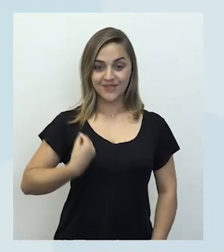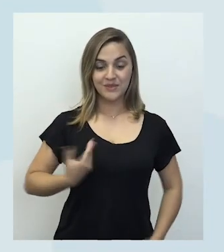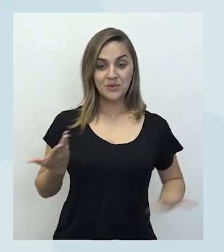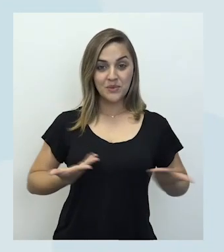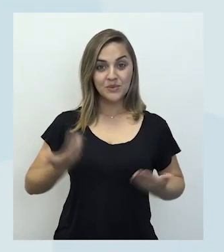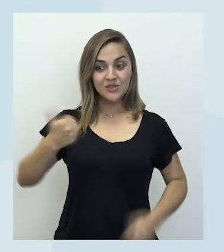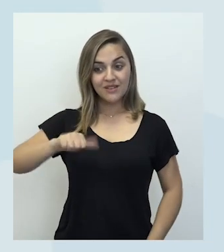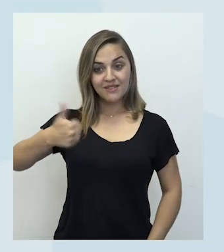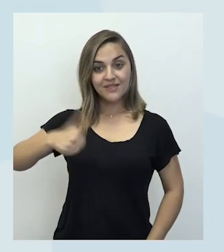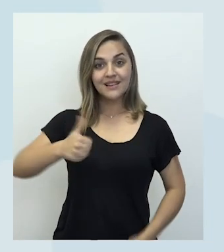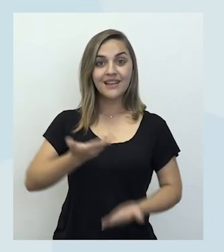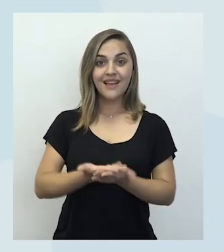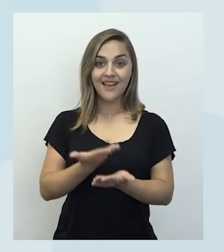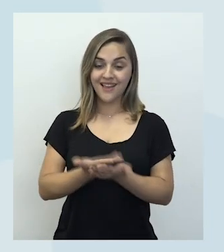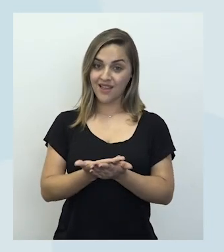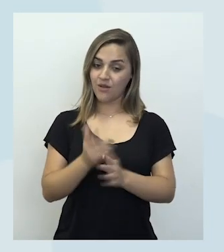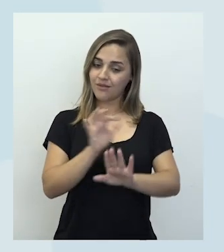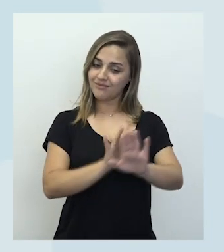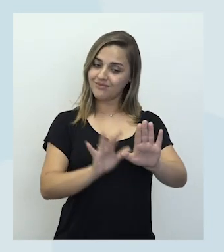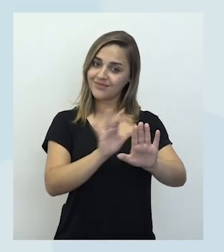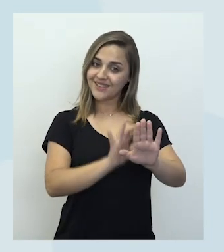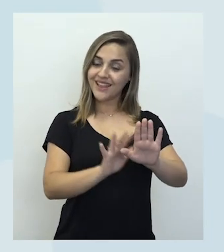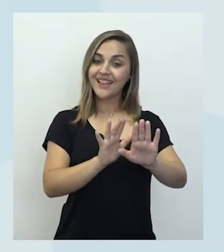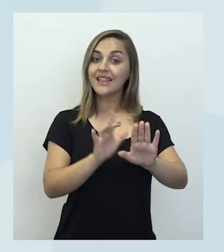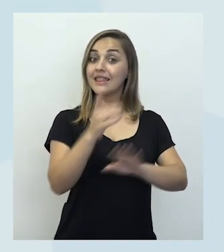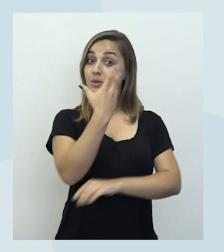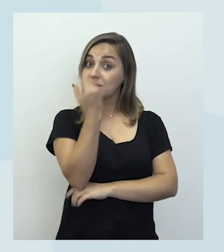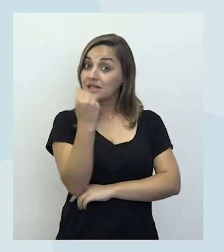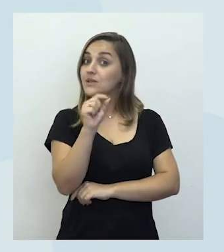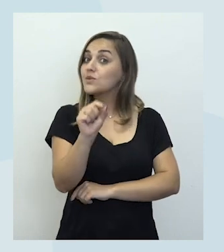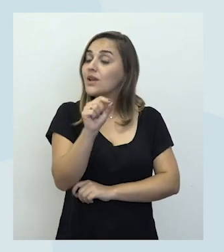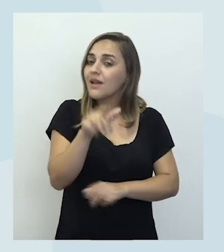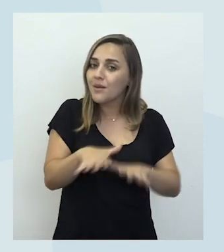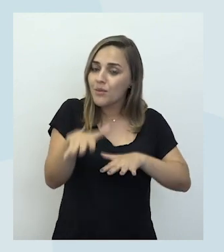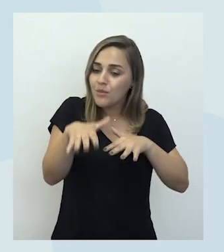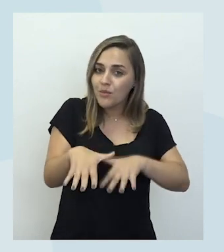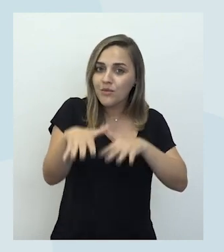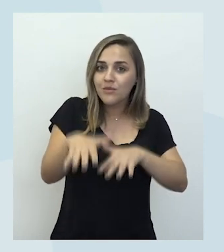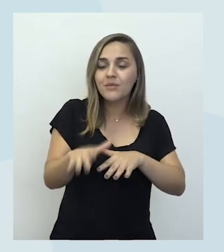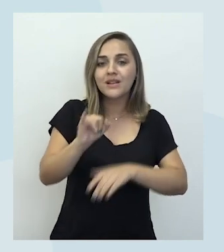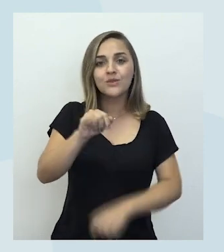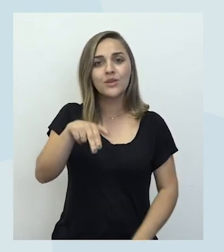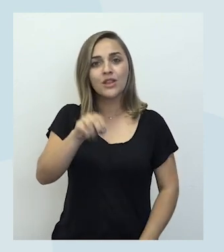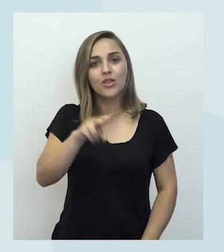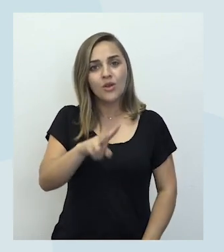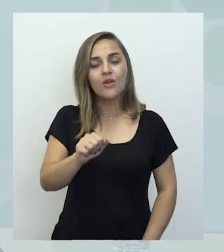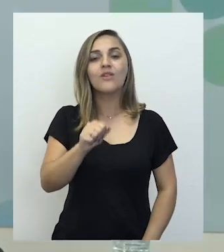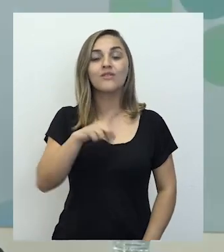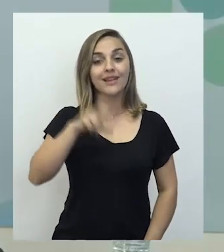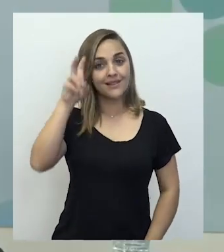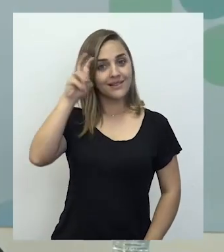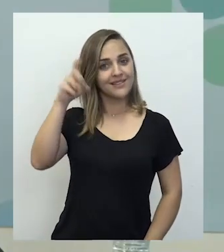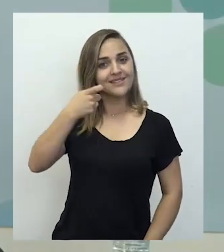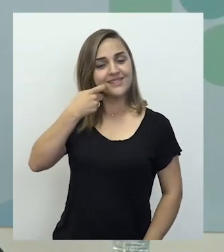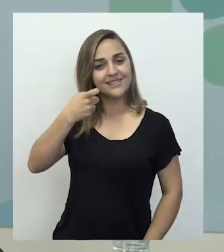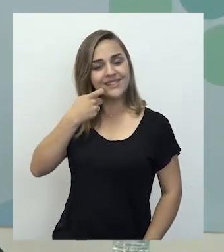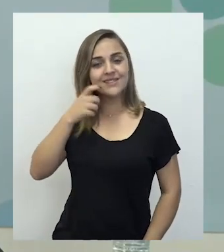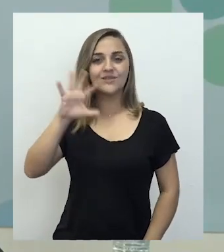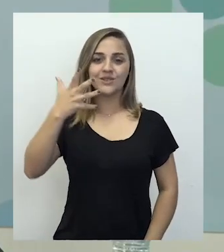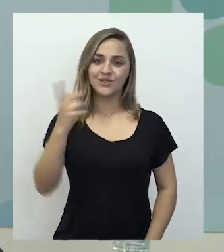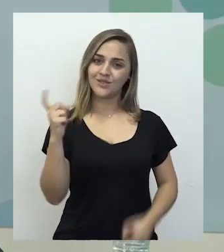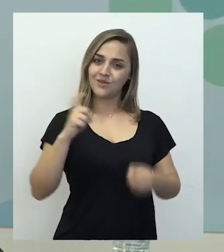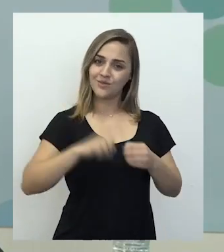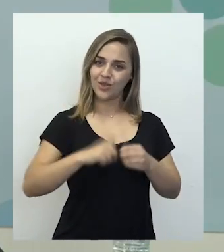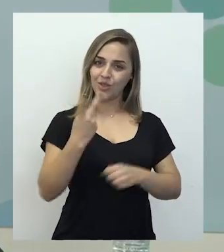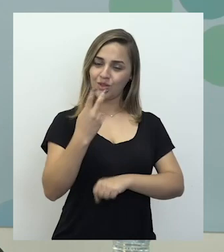nossa aula e não esqueça também do movimento Inova que vai acontecer na quinta e na sexta-feira. E a gente já volta aí, ó, 2 minutinhos